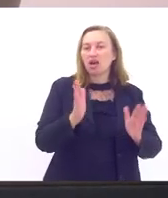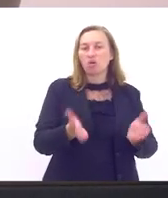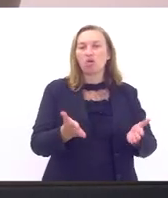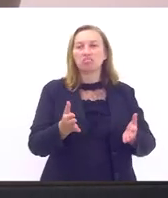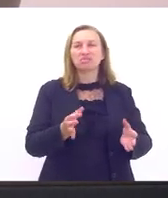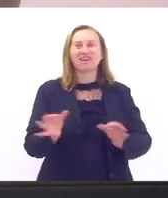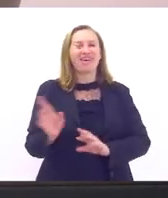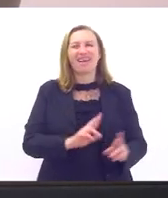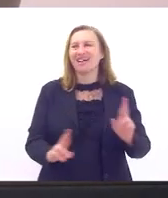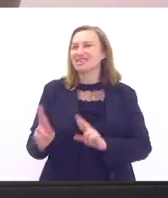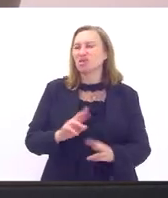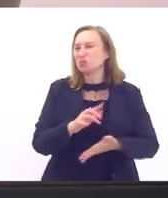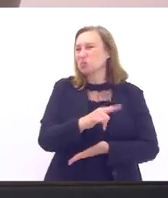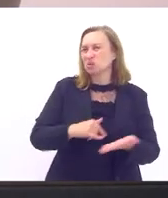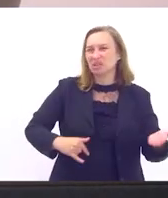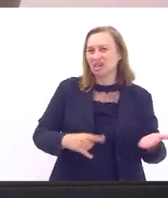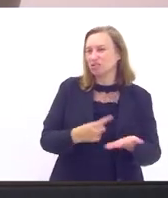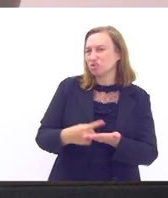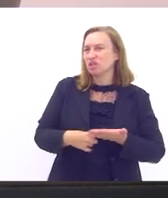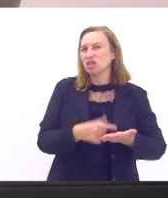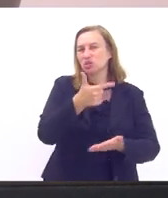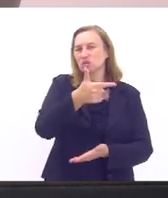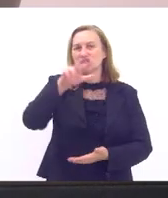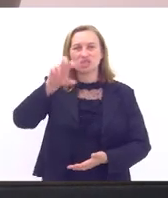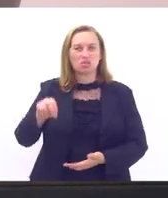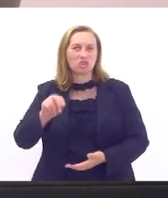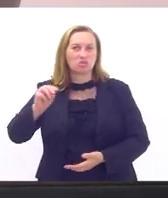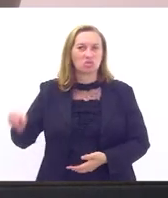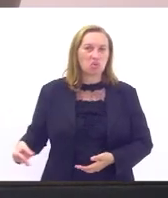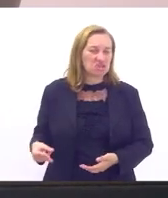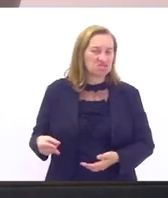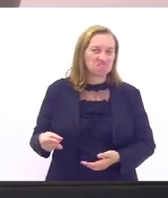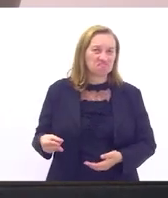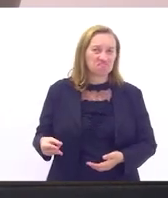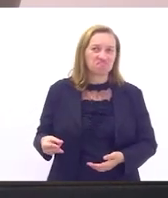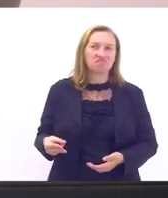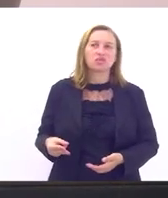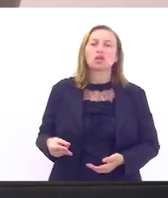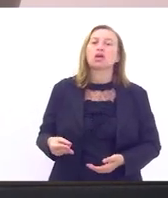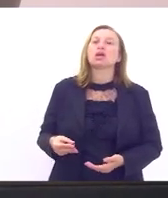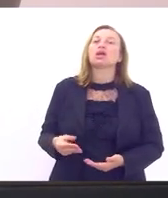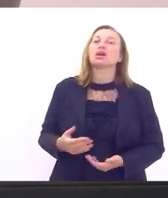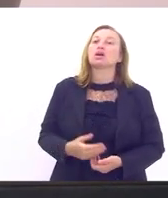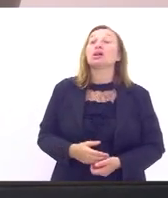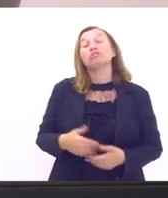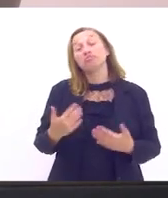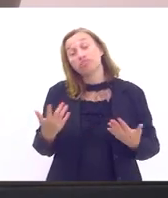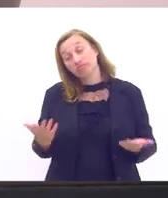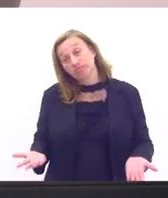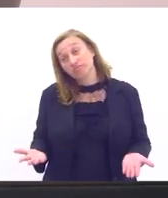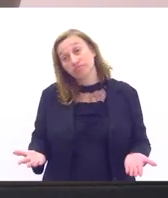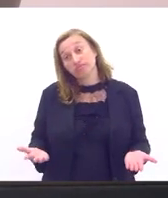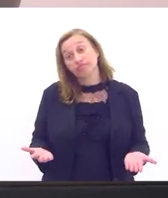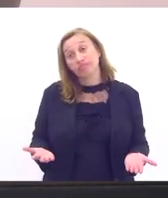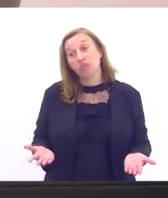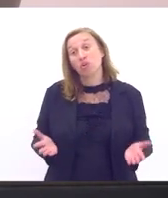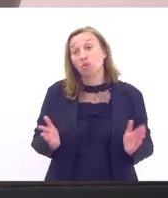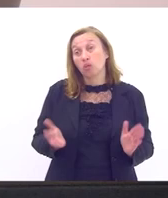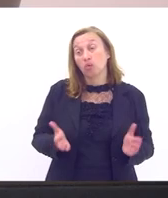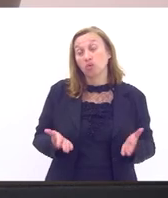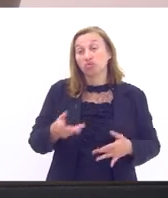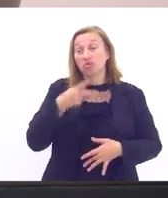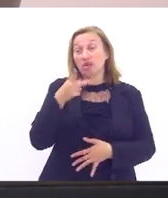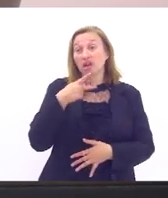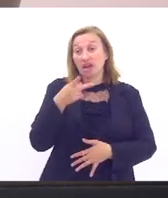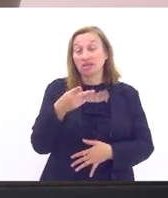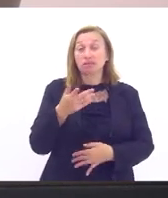com o termo de cooperação e com os 250 milhões previstos. E né, foi hoje, foi dito